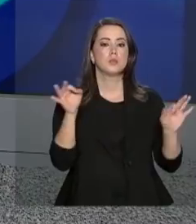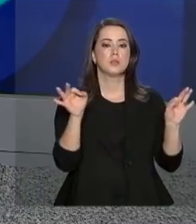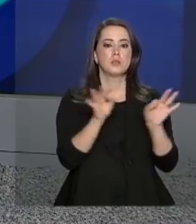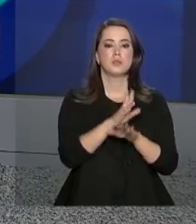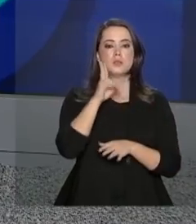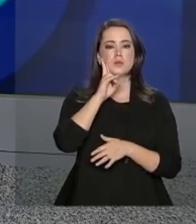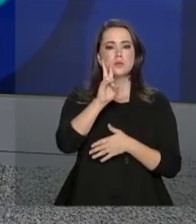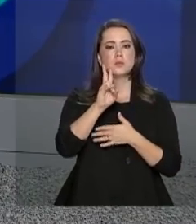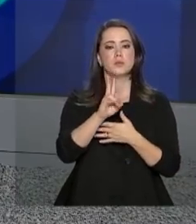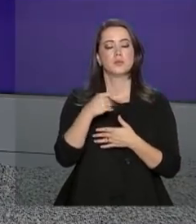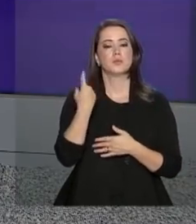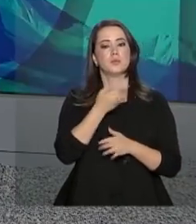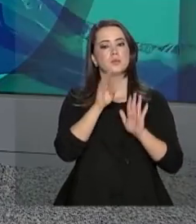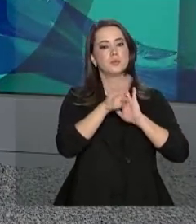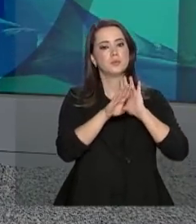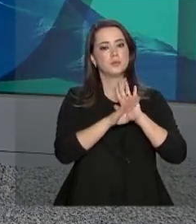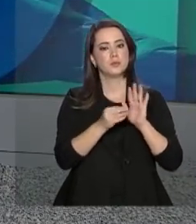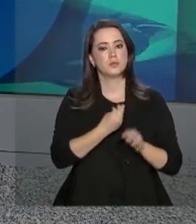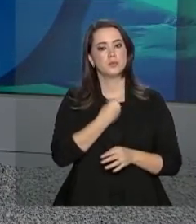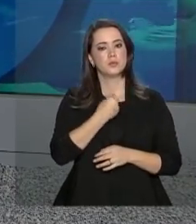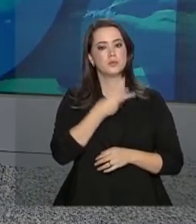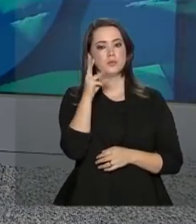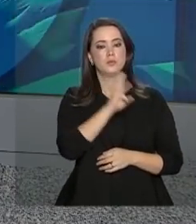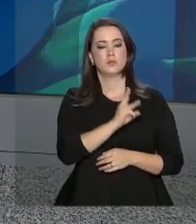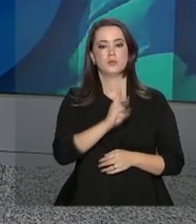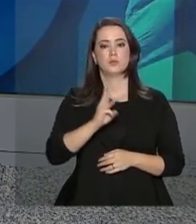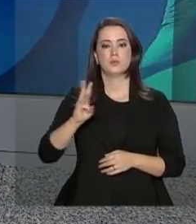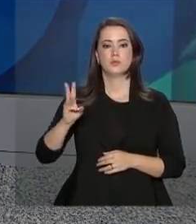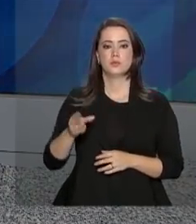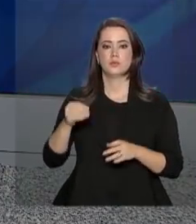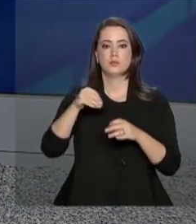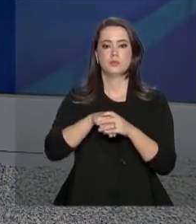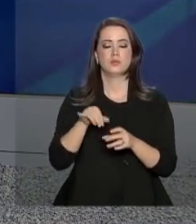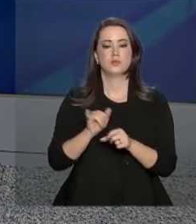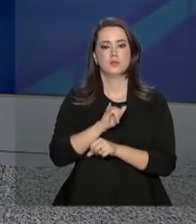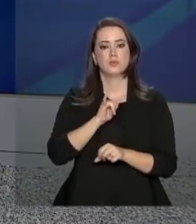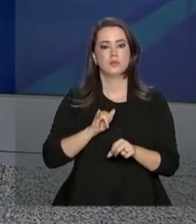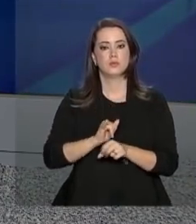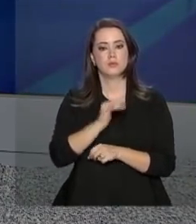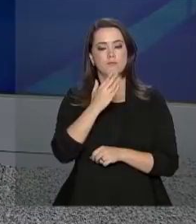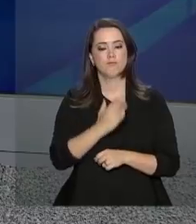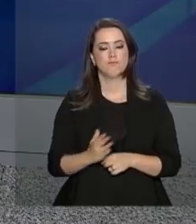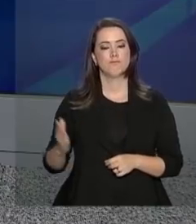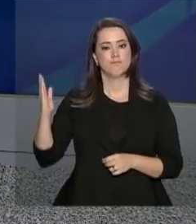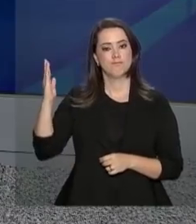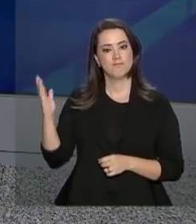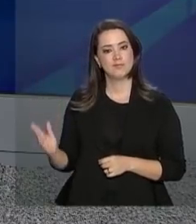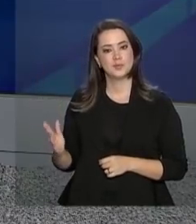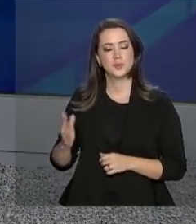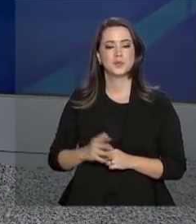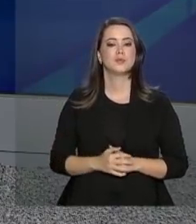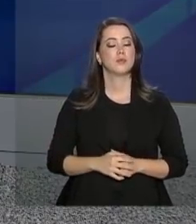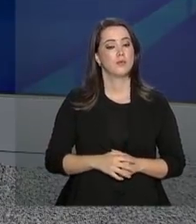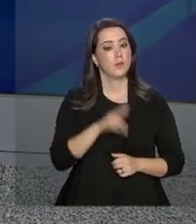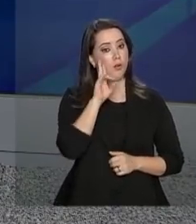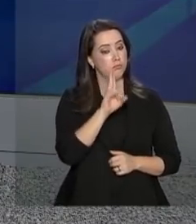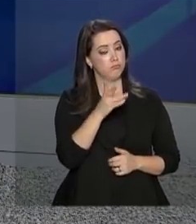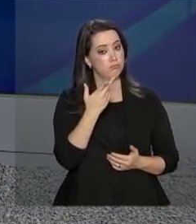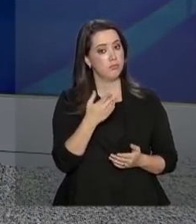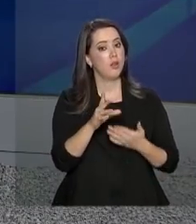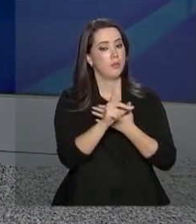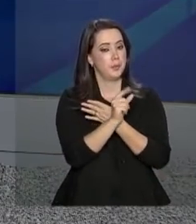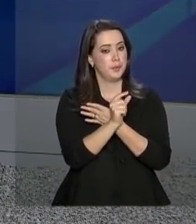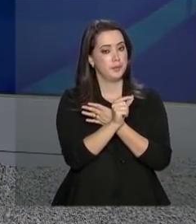ficamos por aqui você acompanha a nossa programação ao vivo pelo site da NBR todas as reportagens estão em nosso canal no YouTube